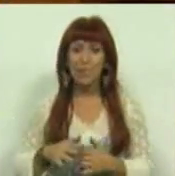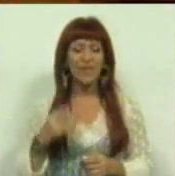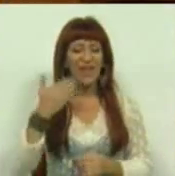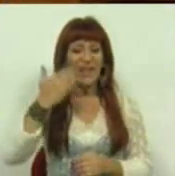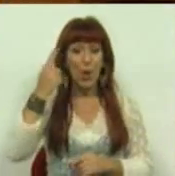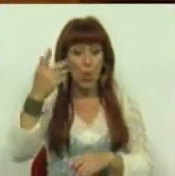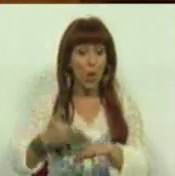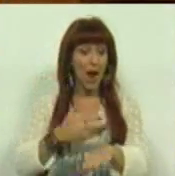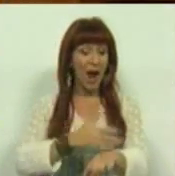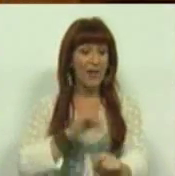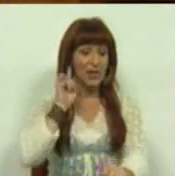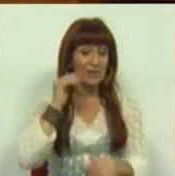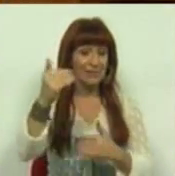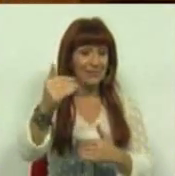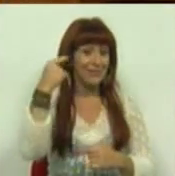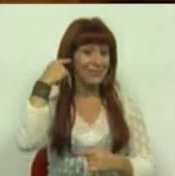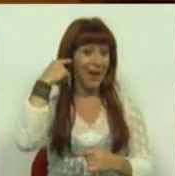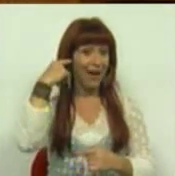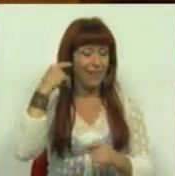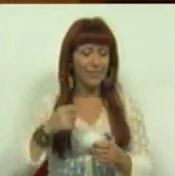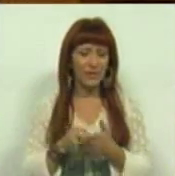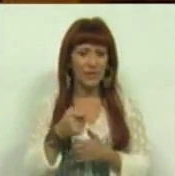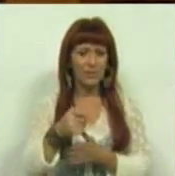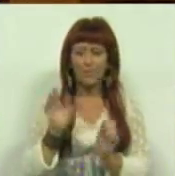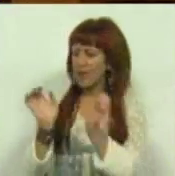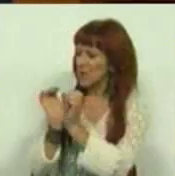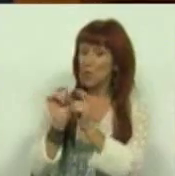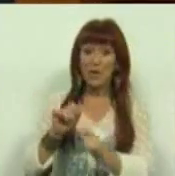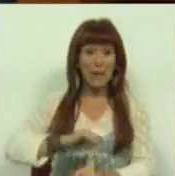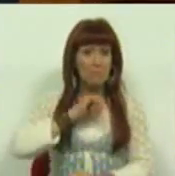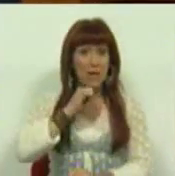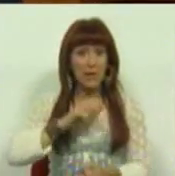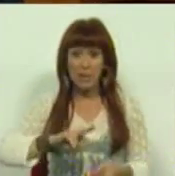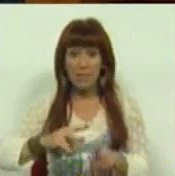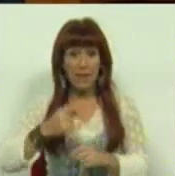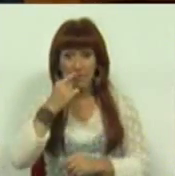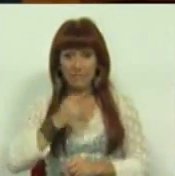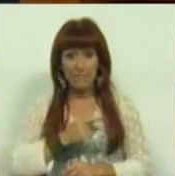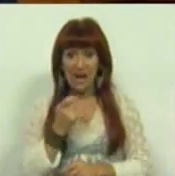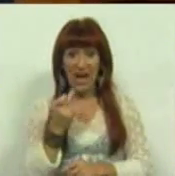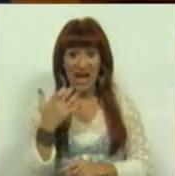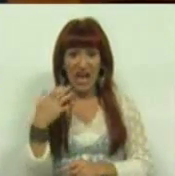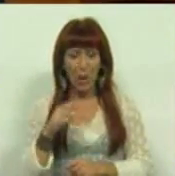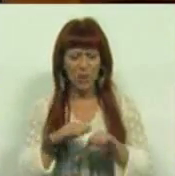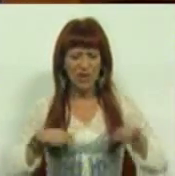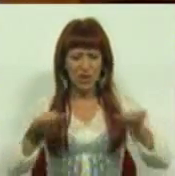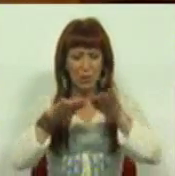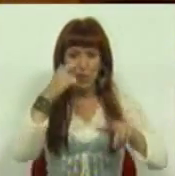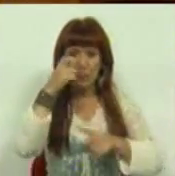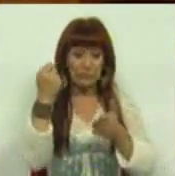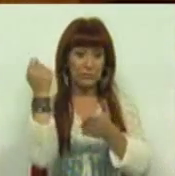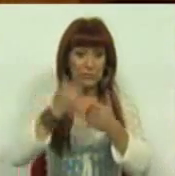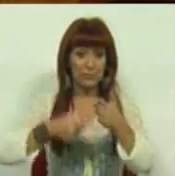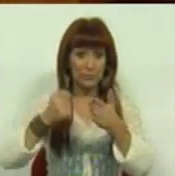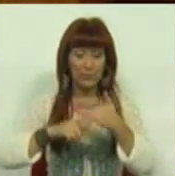um dia antes de terminar o prazo de pagamento, a Segurança Social ainda não corrigiu o erro nos escalões